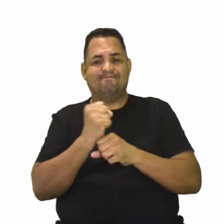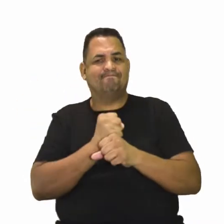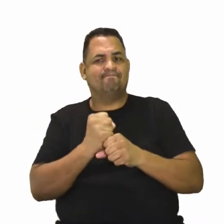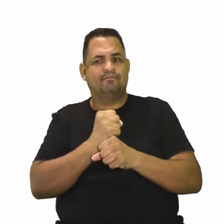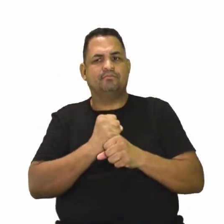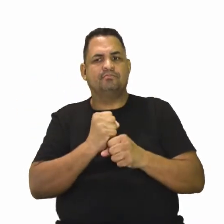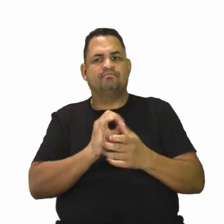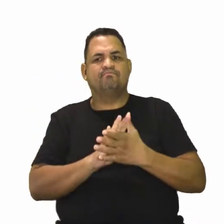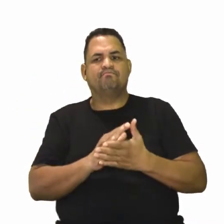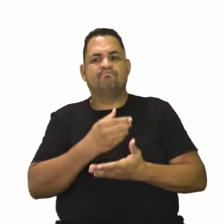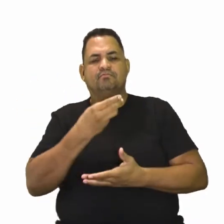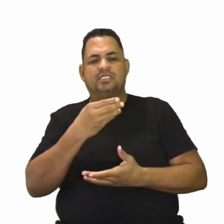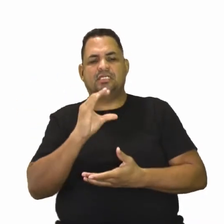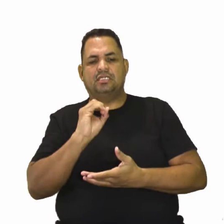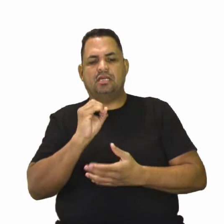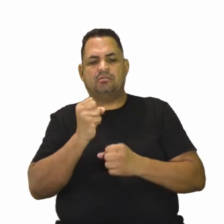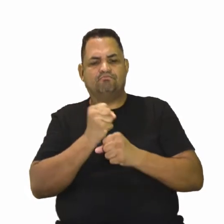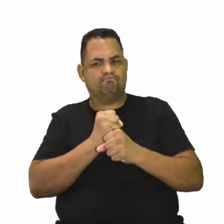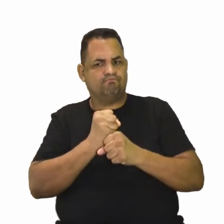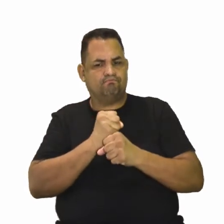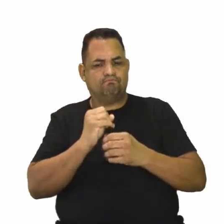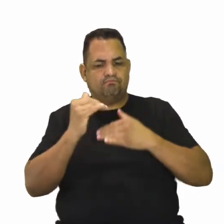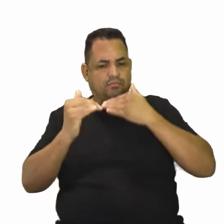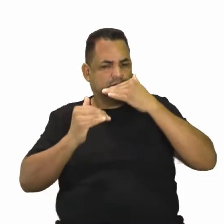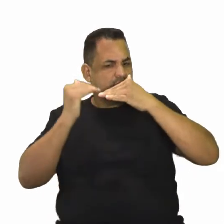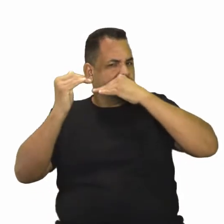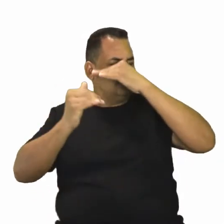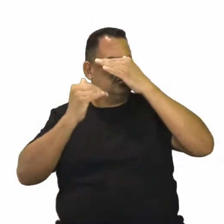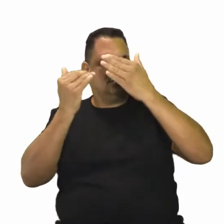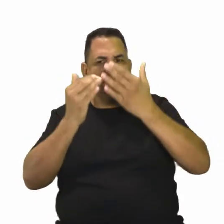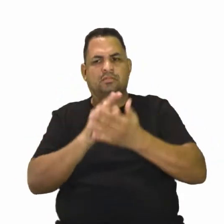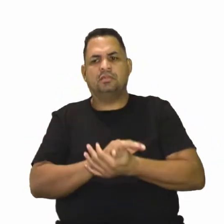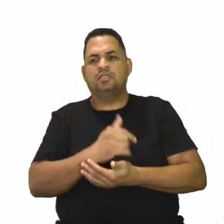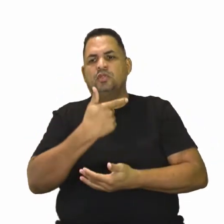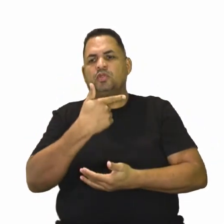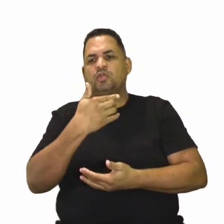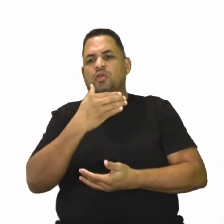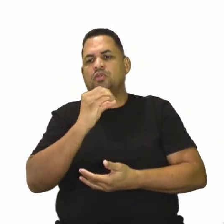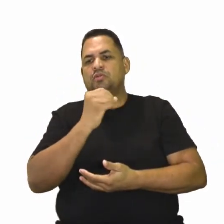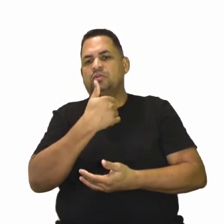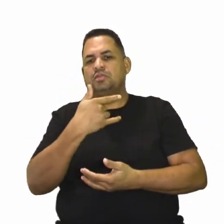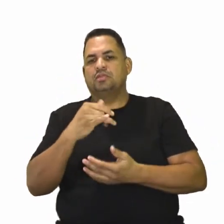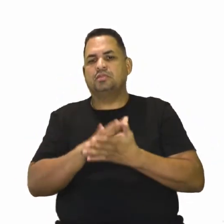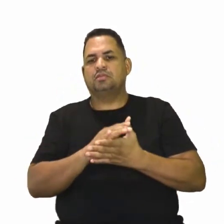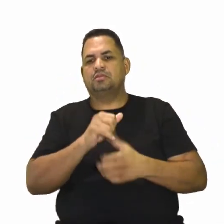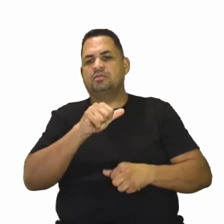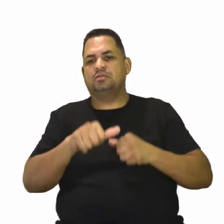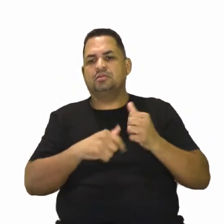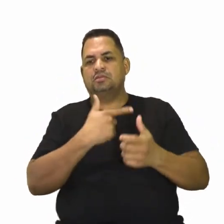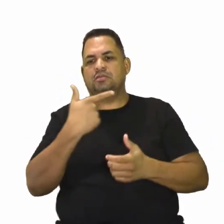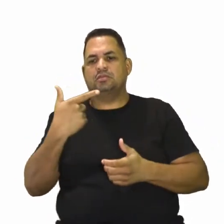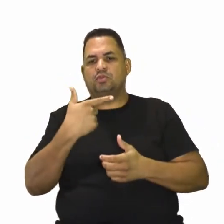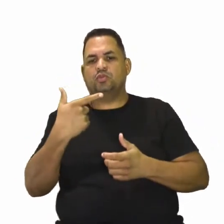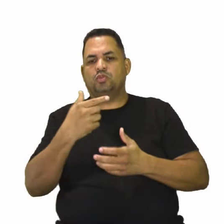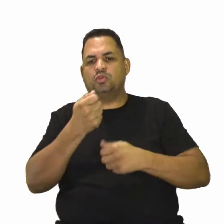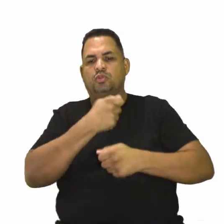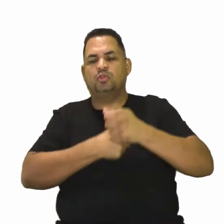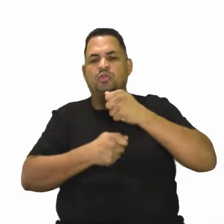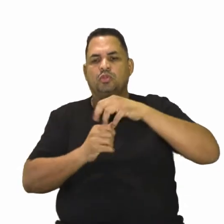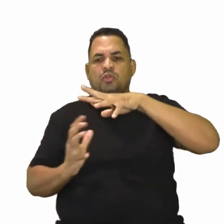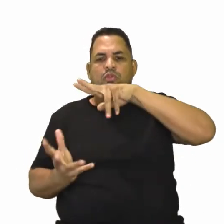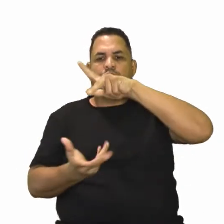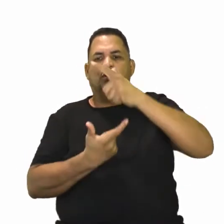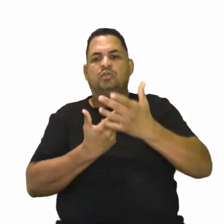passar 30 anos crescendo 12% ao ano? Em 2010, ela se tornou a segunda maior economia do mundo.